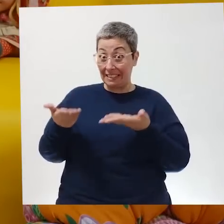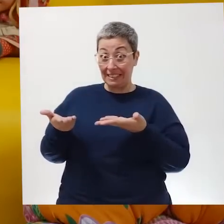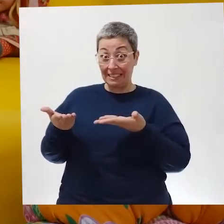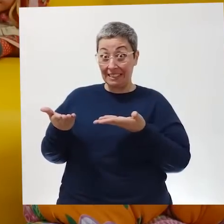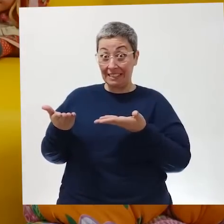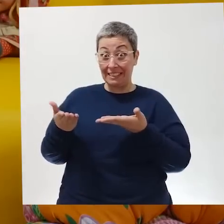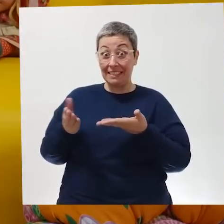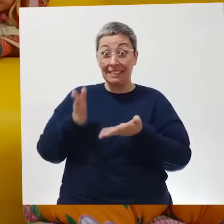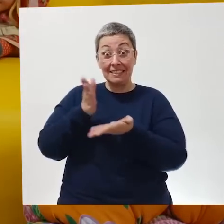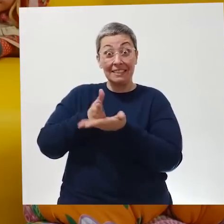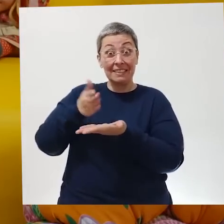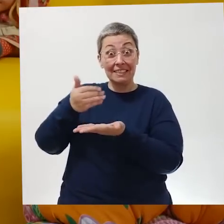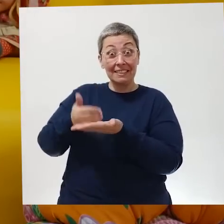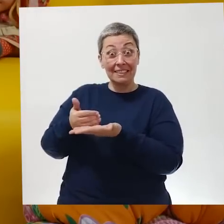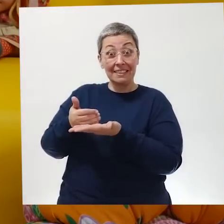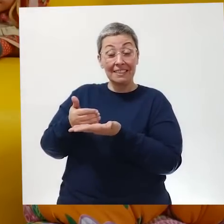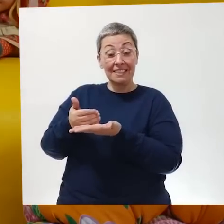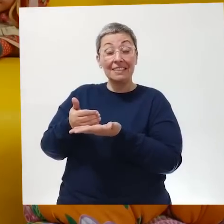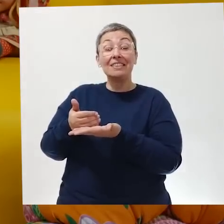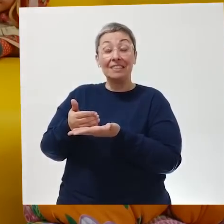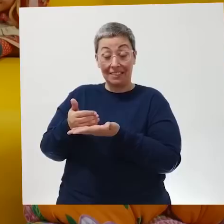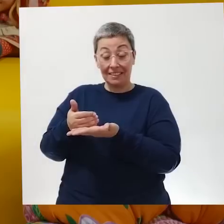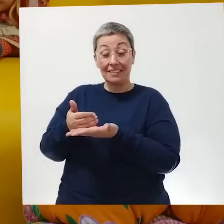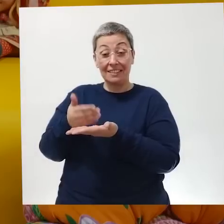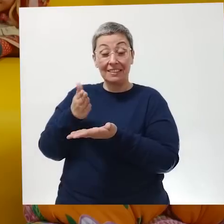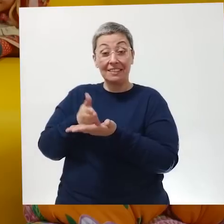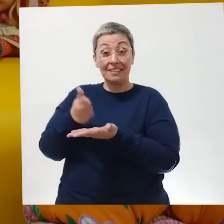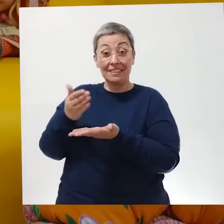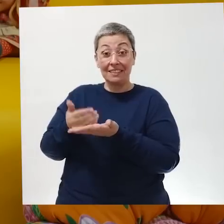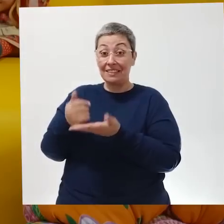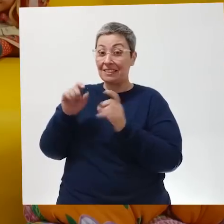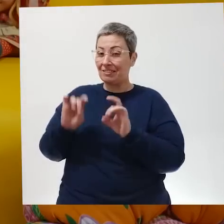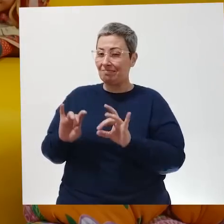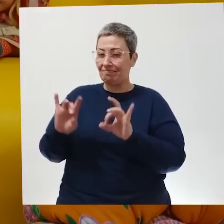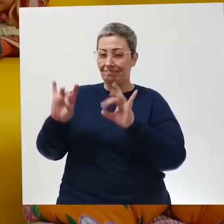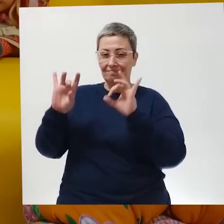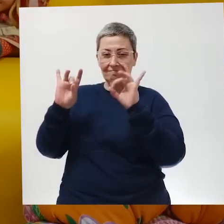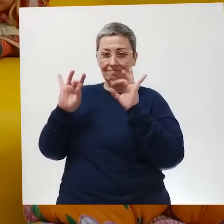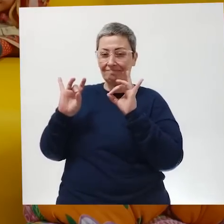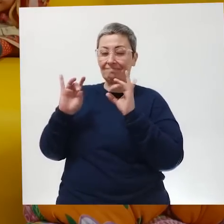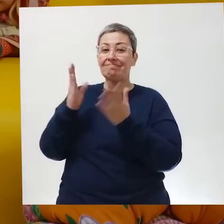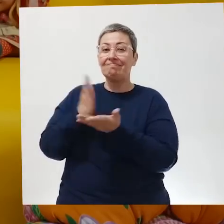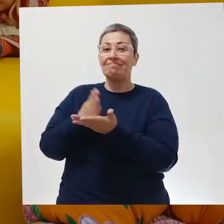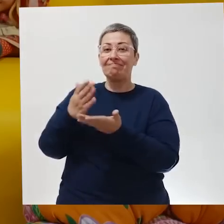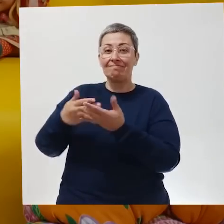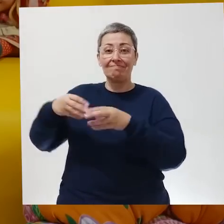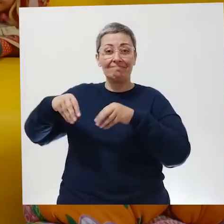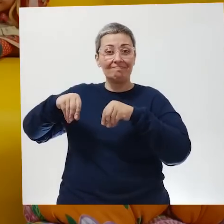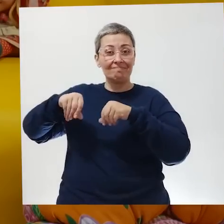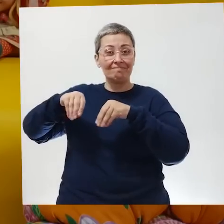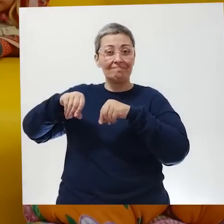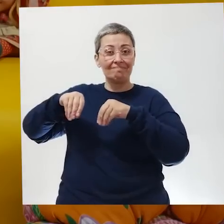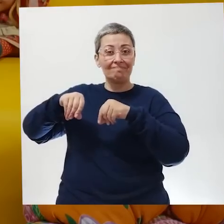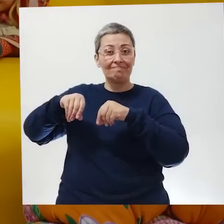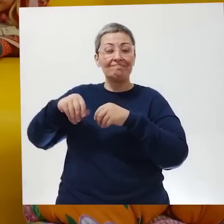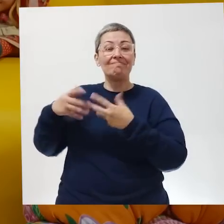Tcharam! Um bolo! Um bolo especial, um bolo de